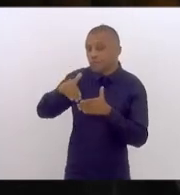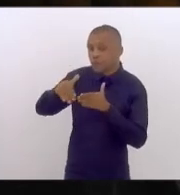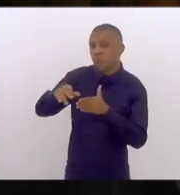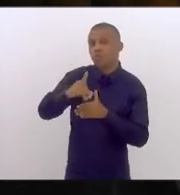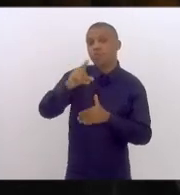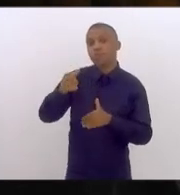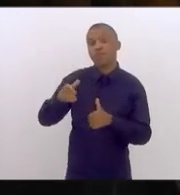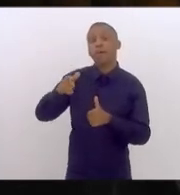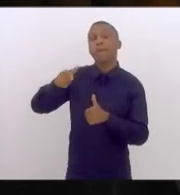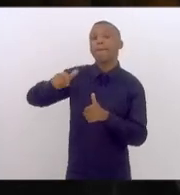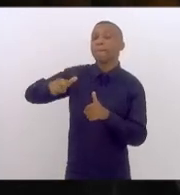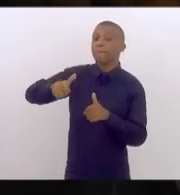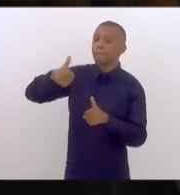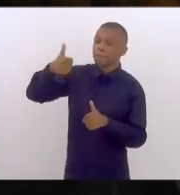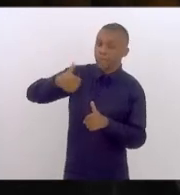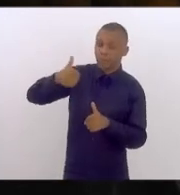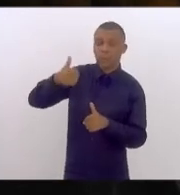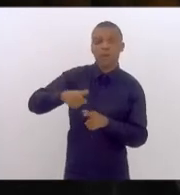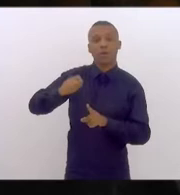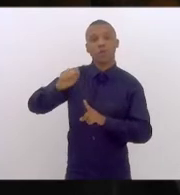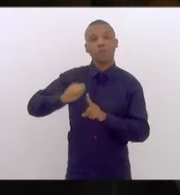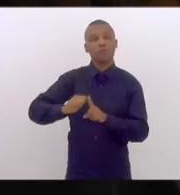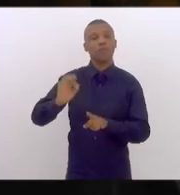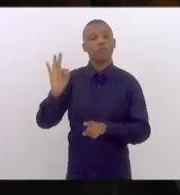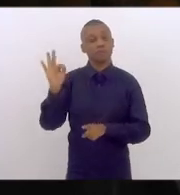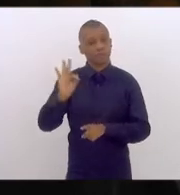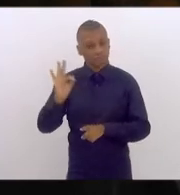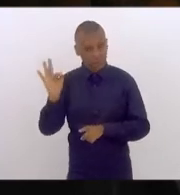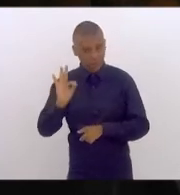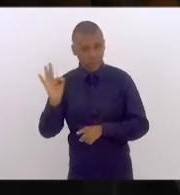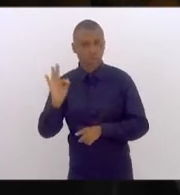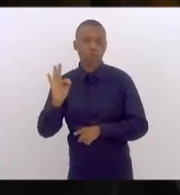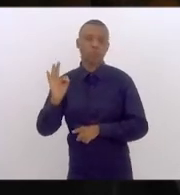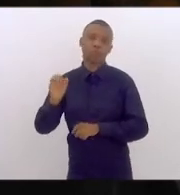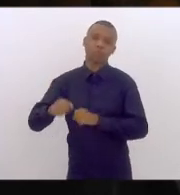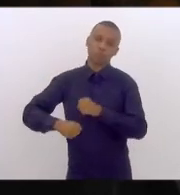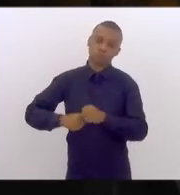primeiro de fevereiro de 2023